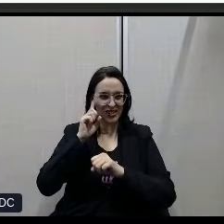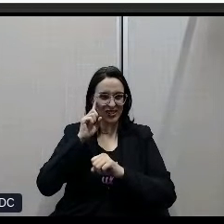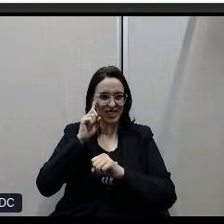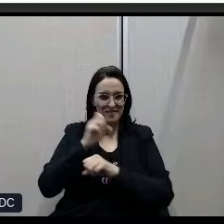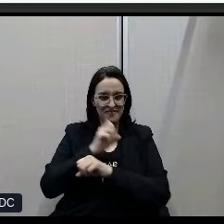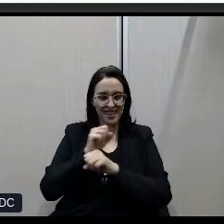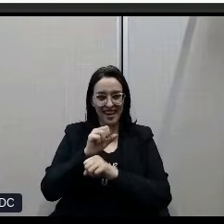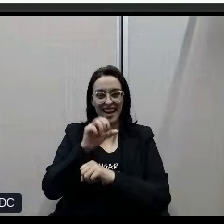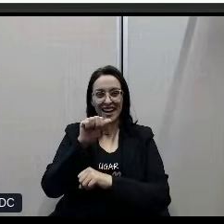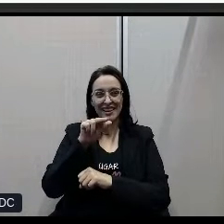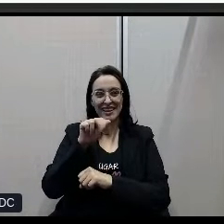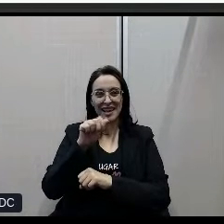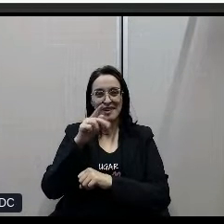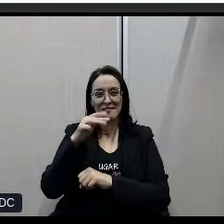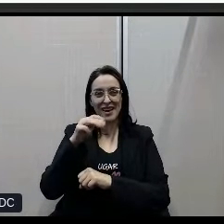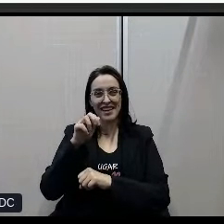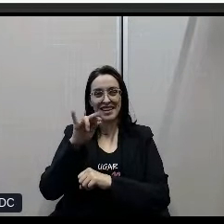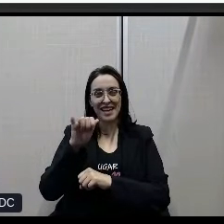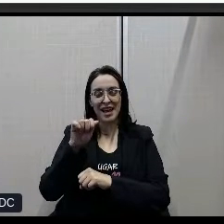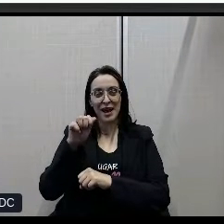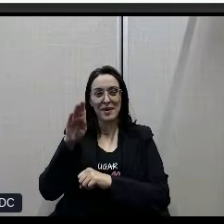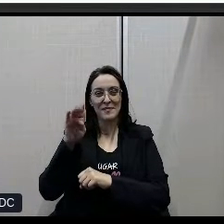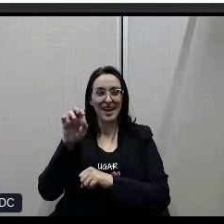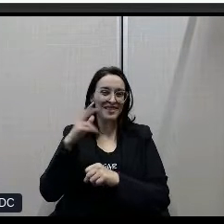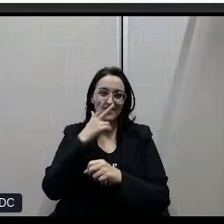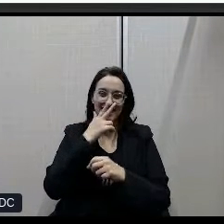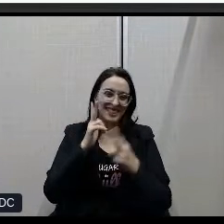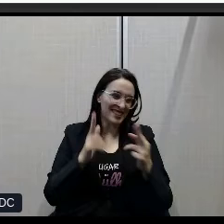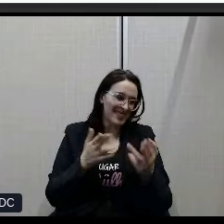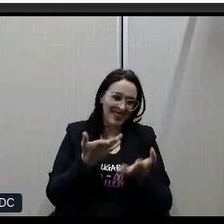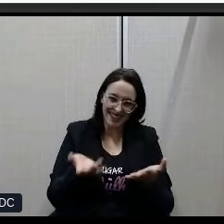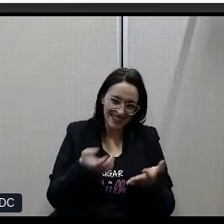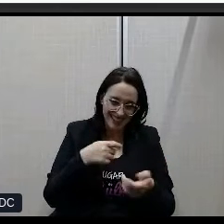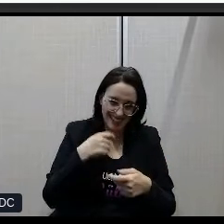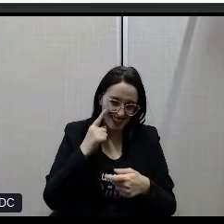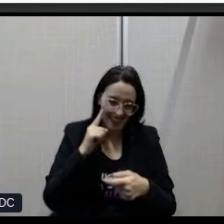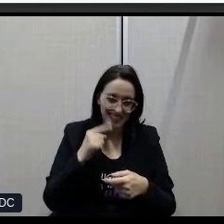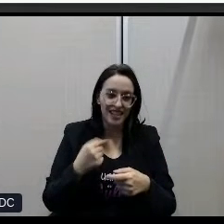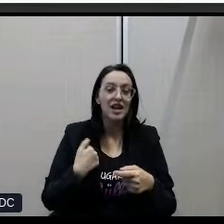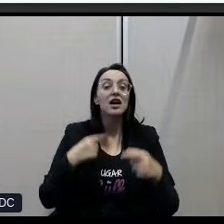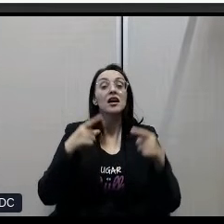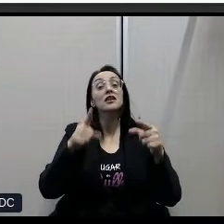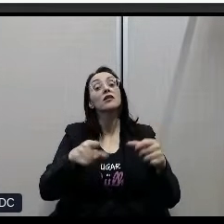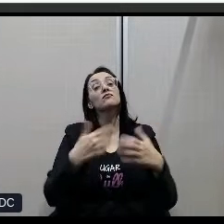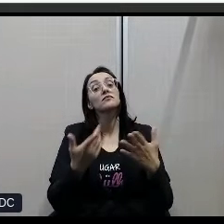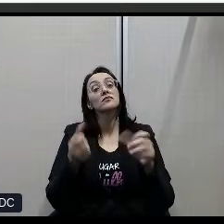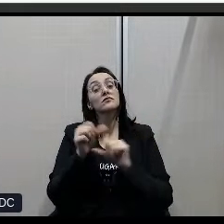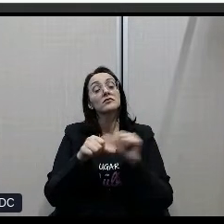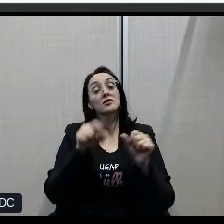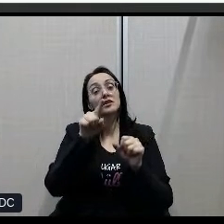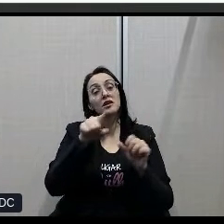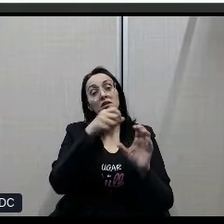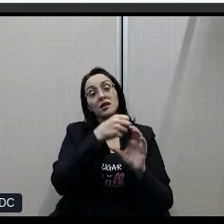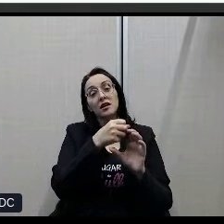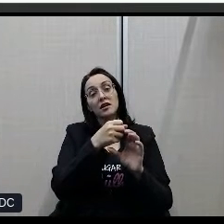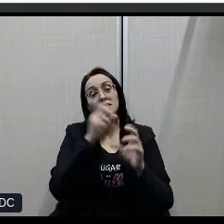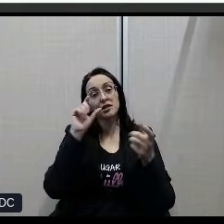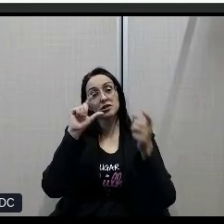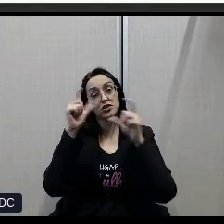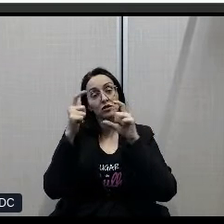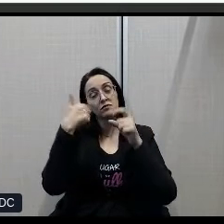mais é que transtornos, ou melhor, características, né, que atuam no corpo neurológico,